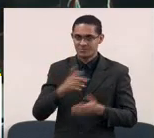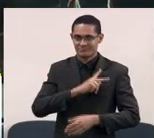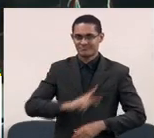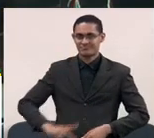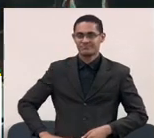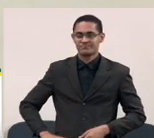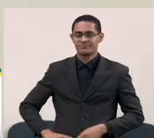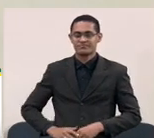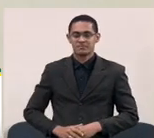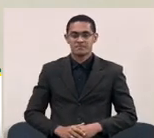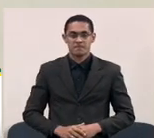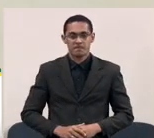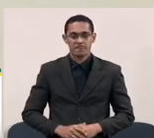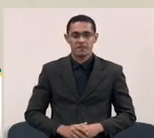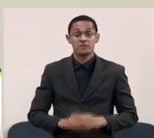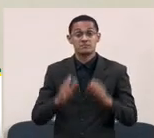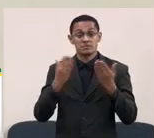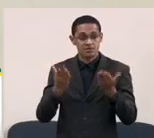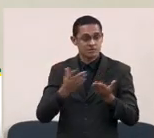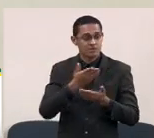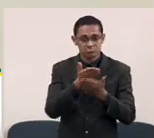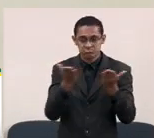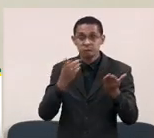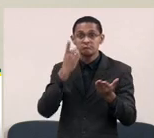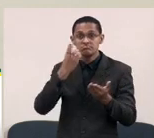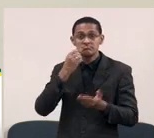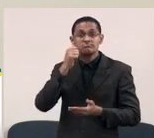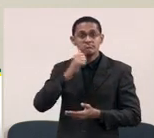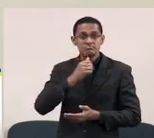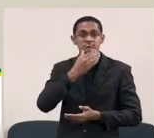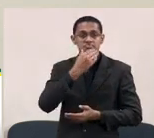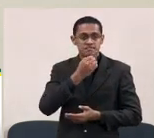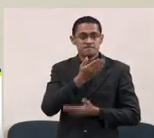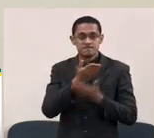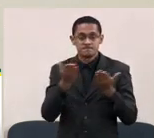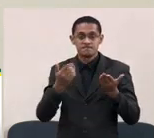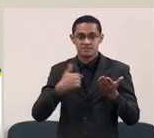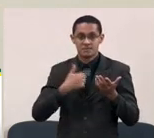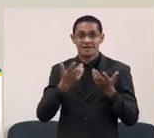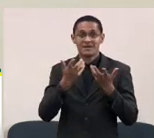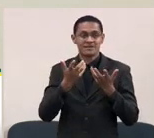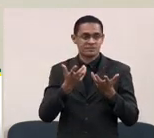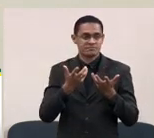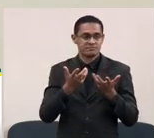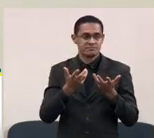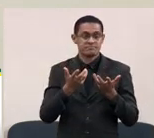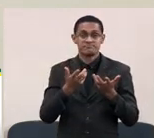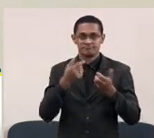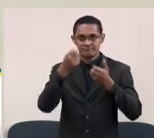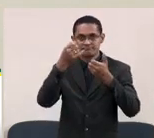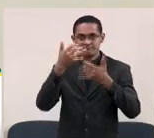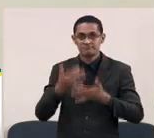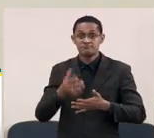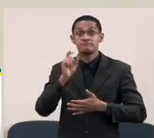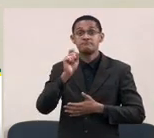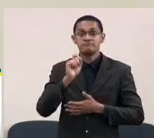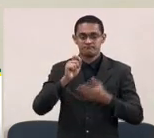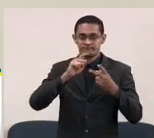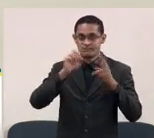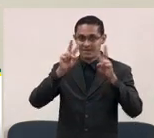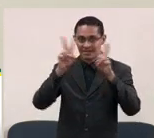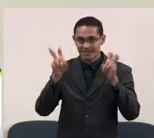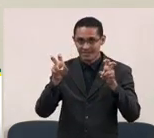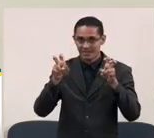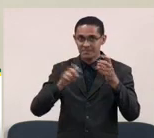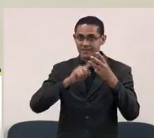Deputado, eu, deputados e deputadas, gostaria de usar esse expediente para tratar de três